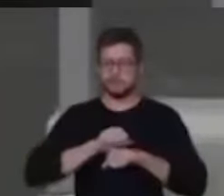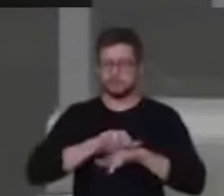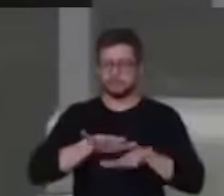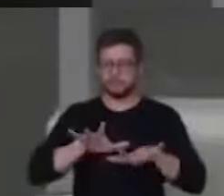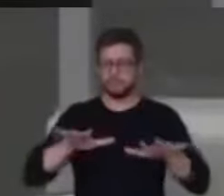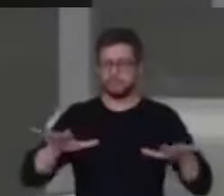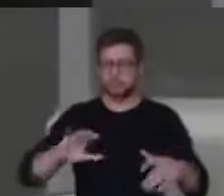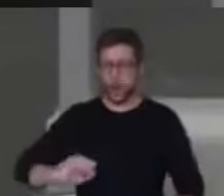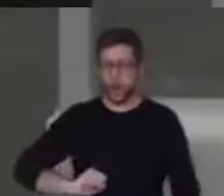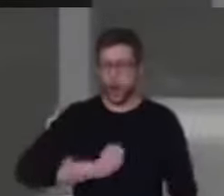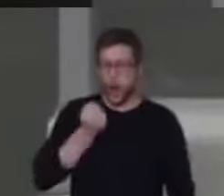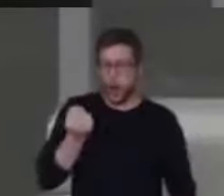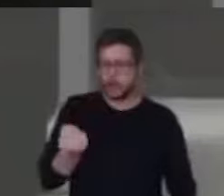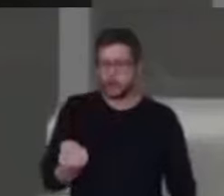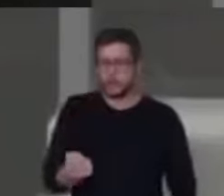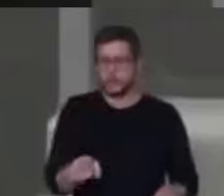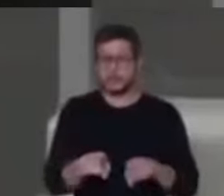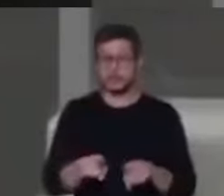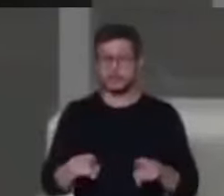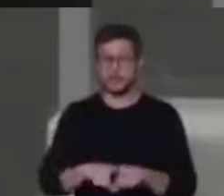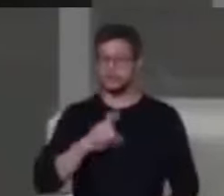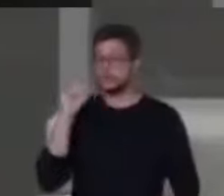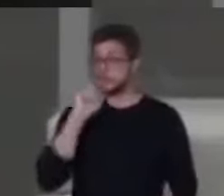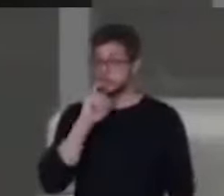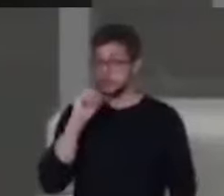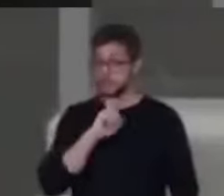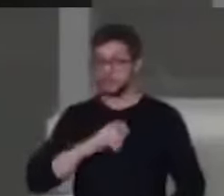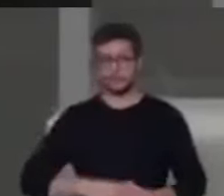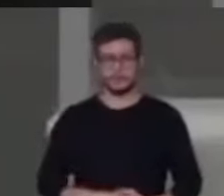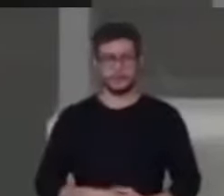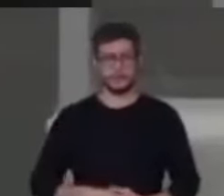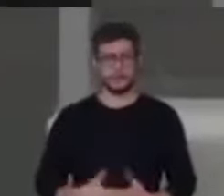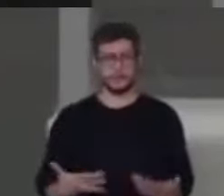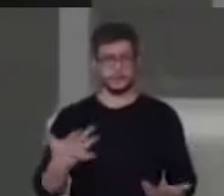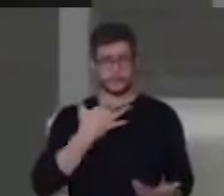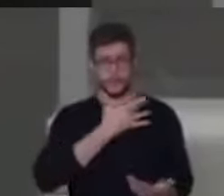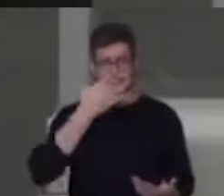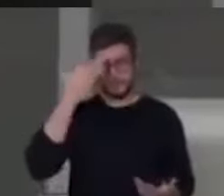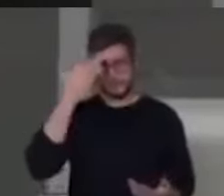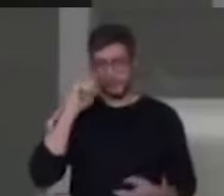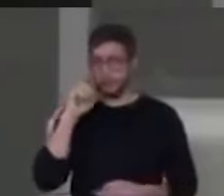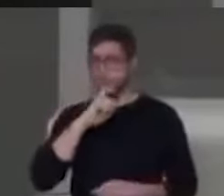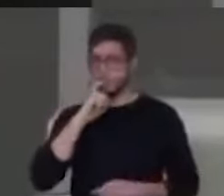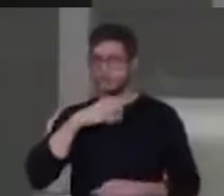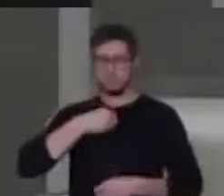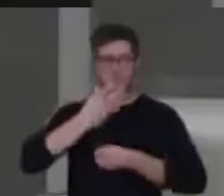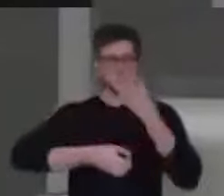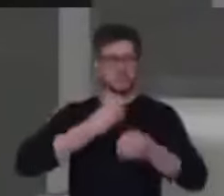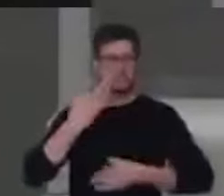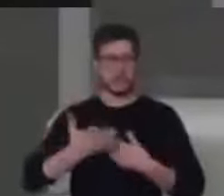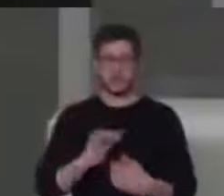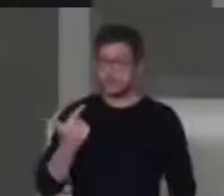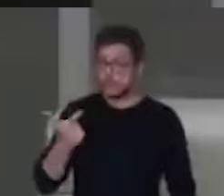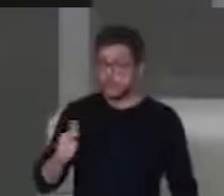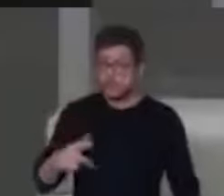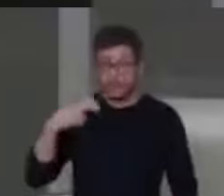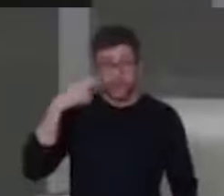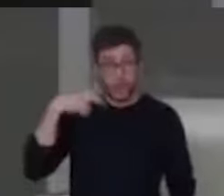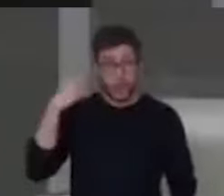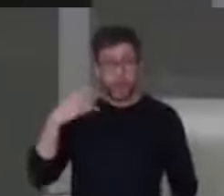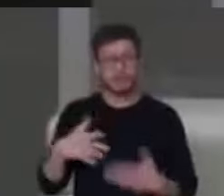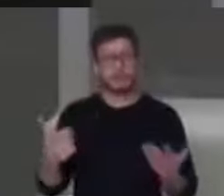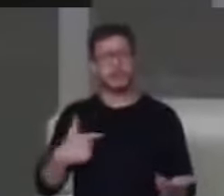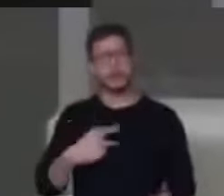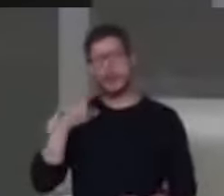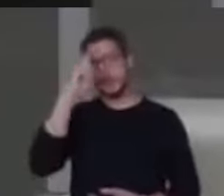que são proferidas sem qualquer tipo de pudor. Eu lembro muito de uma frase de Nelson Rodrigues e eu me reporto a